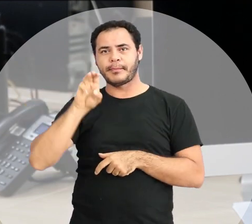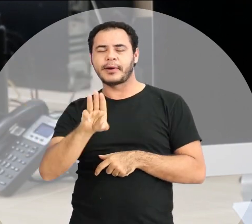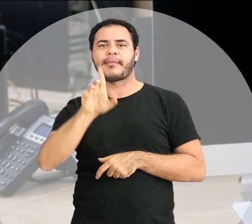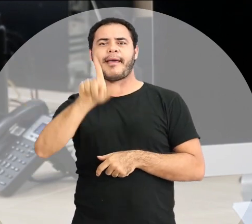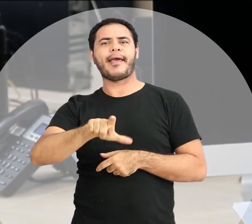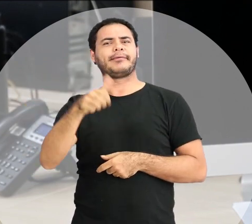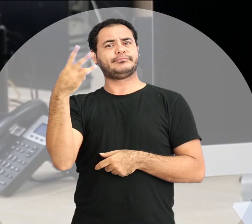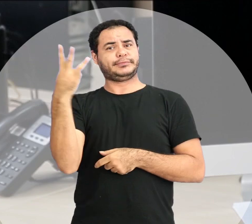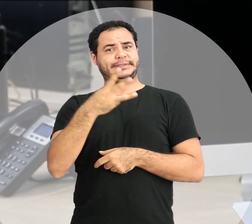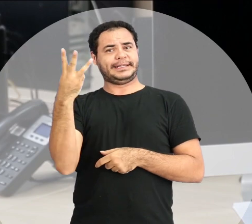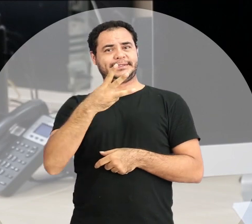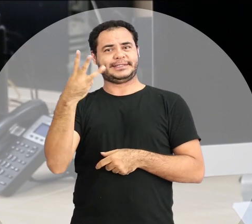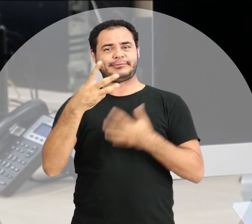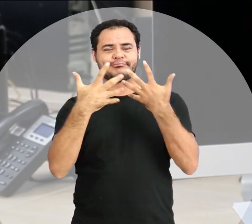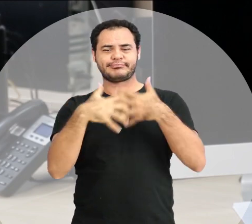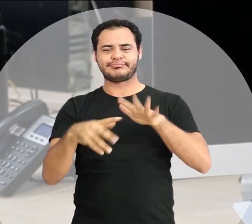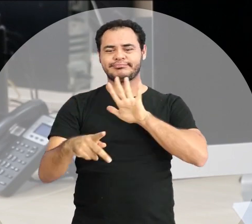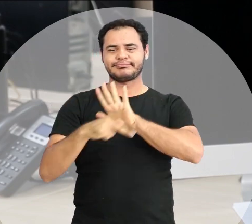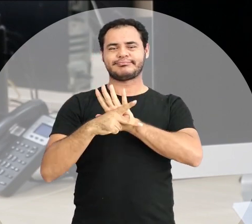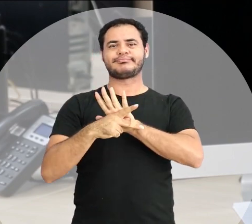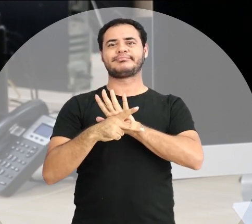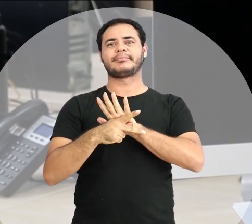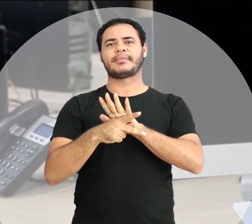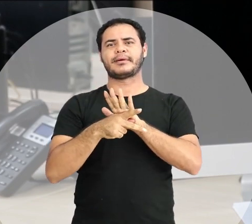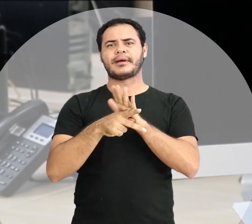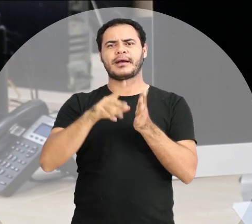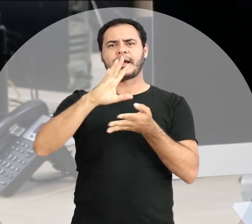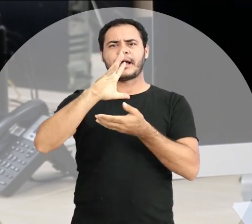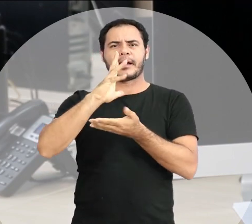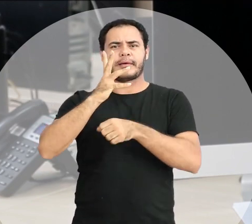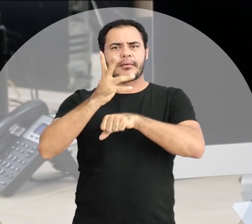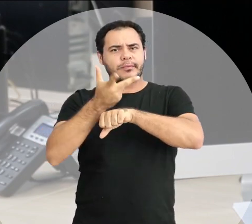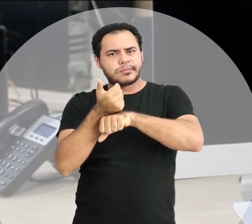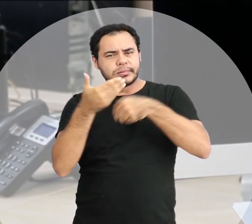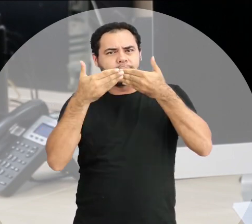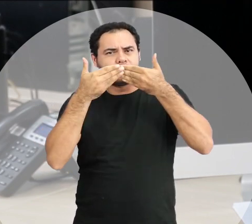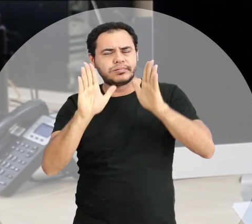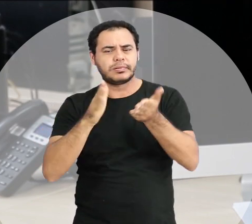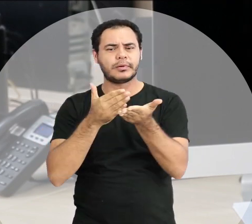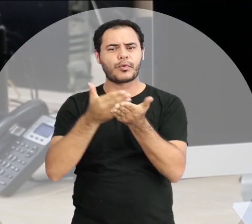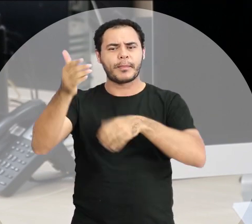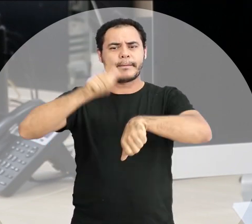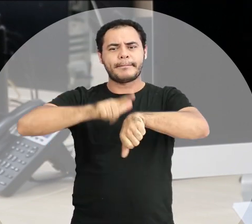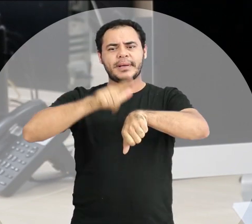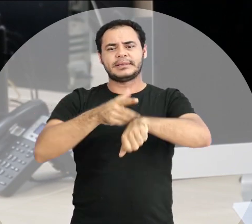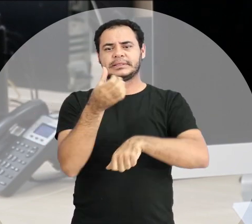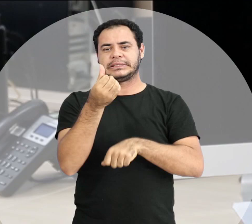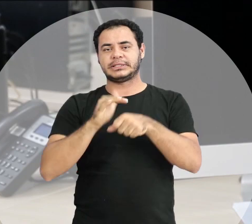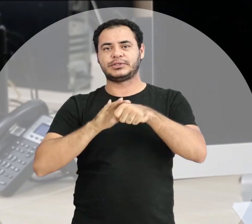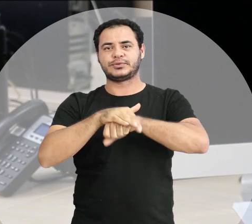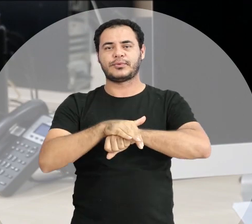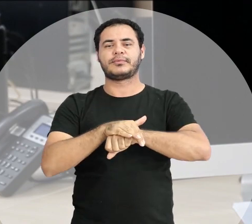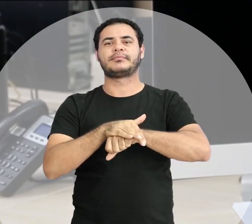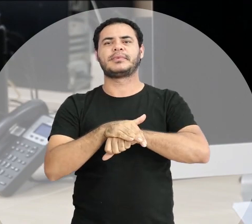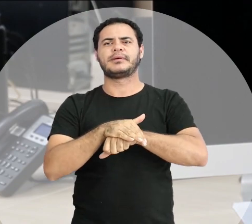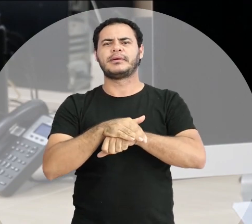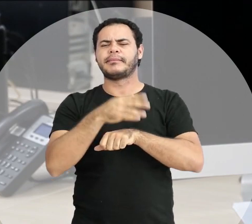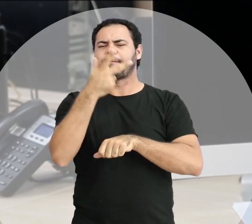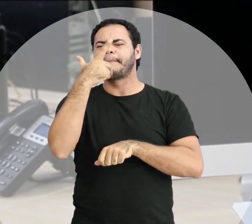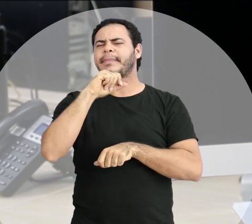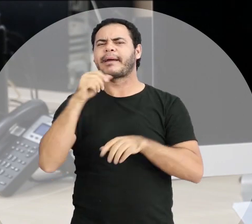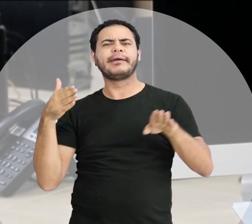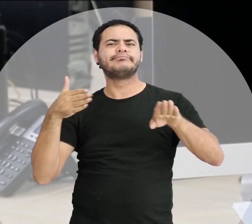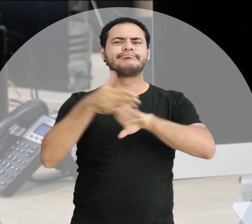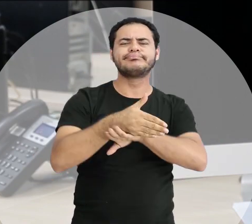o 33º do IFCE. A solenidade acontece às 16 horas. Participam do ato de início